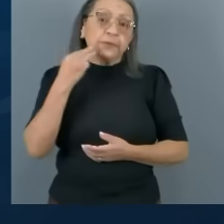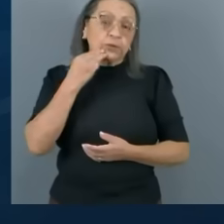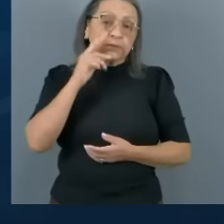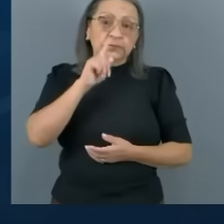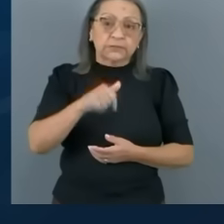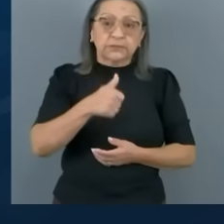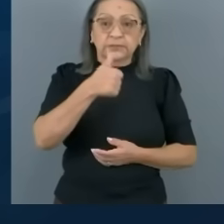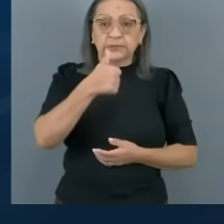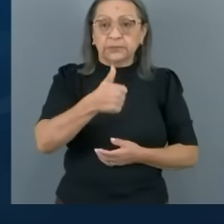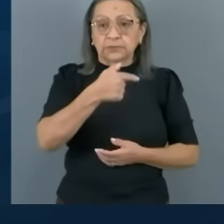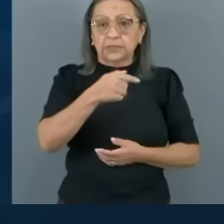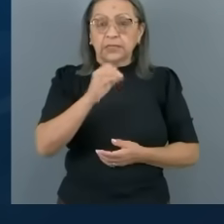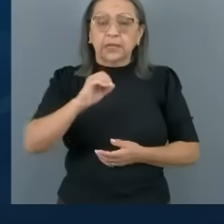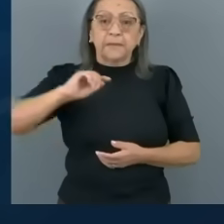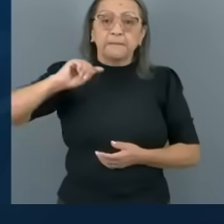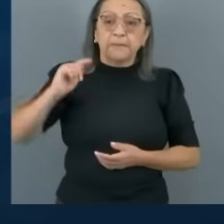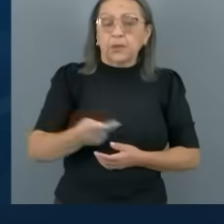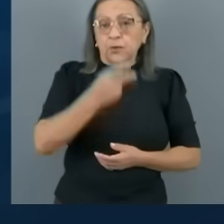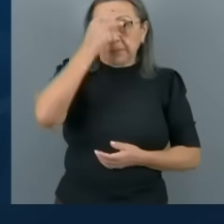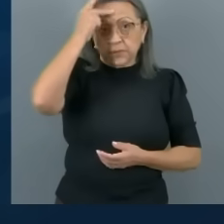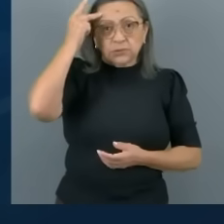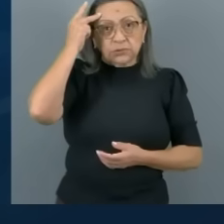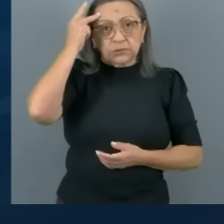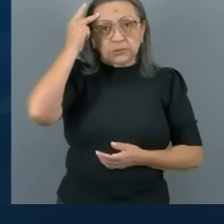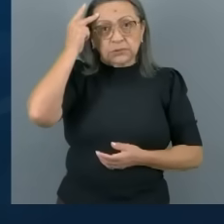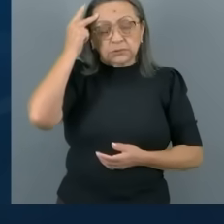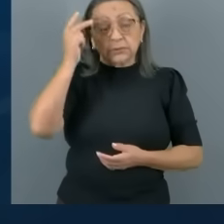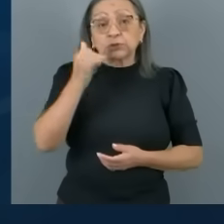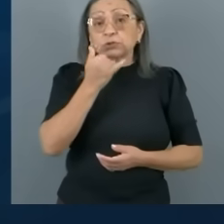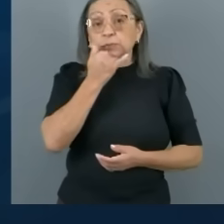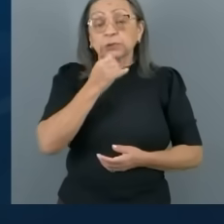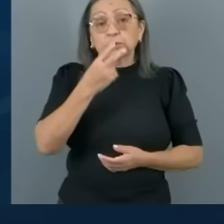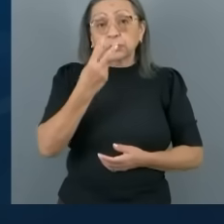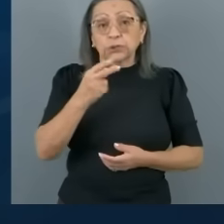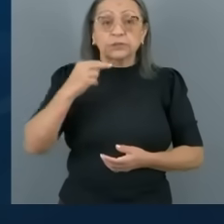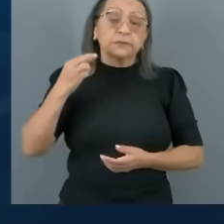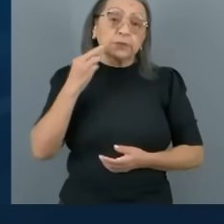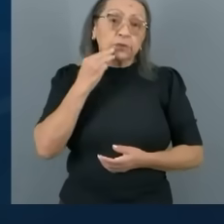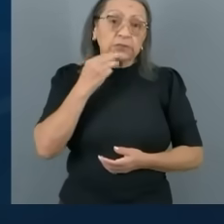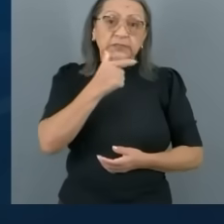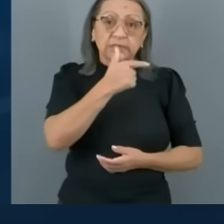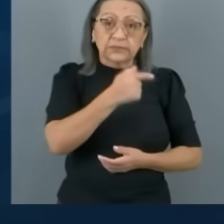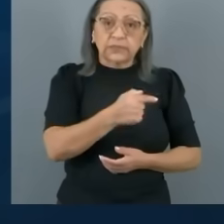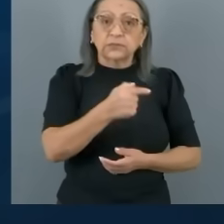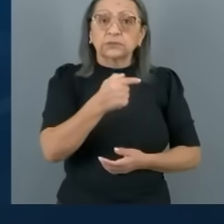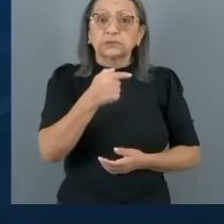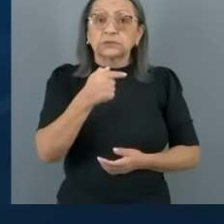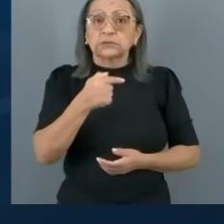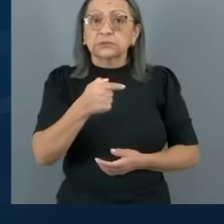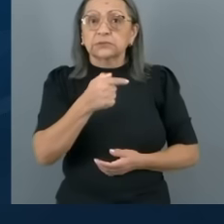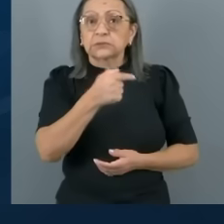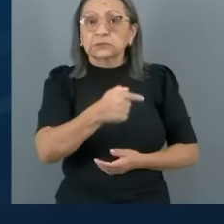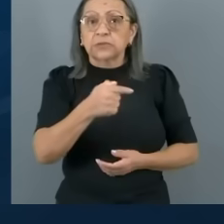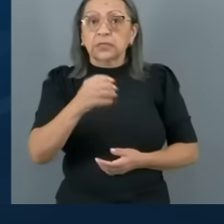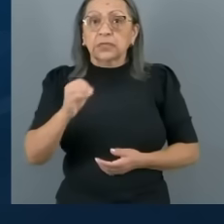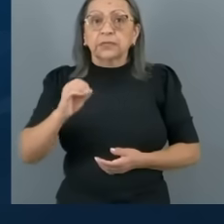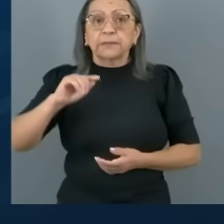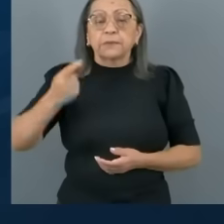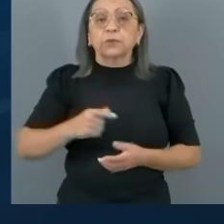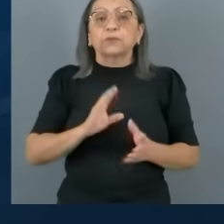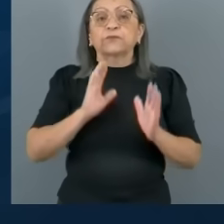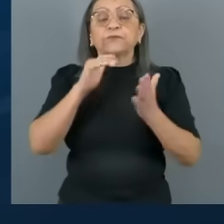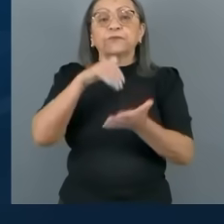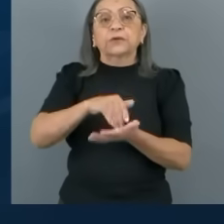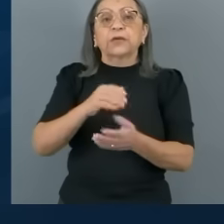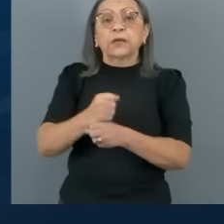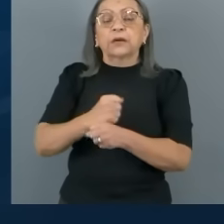2.170.000 pessoas que... 2.779.000, aliás, pessoas que tinham desconto associativo. Termina em dezembro de 2022 com